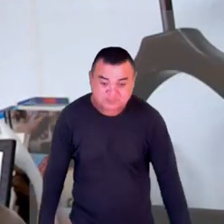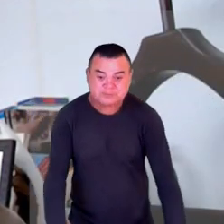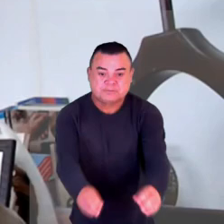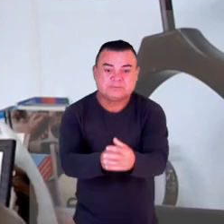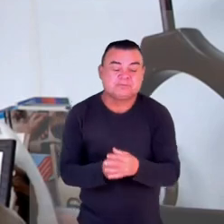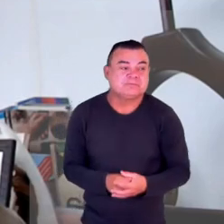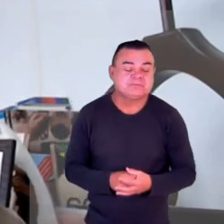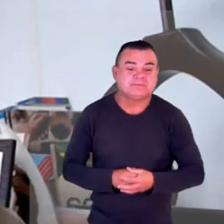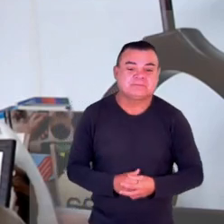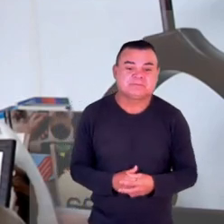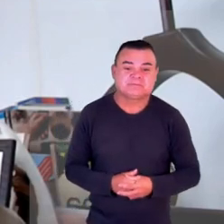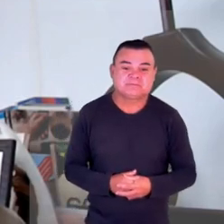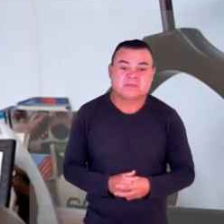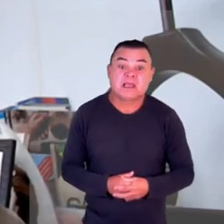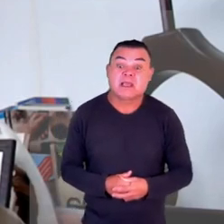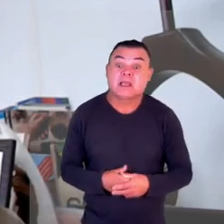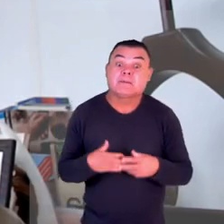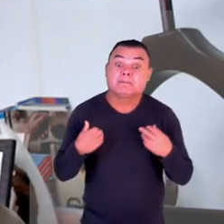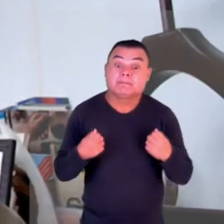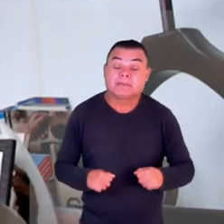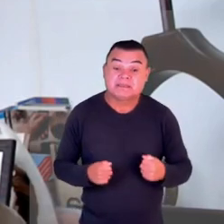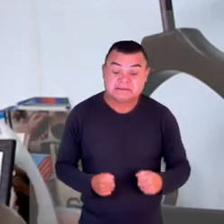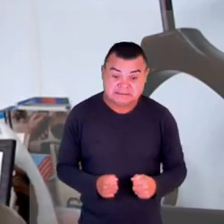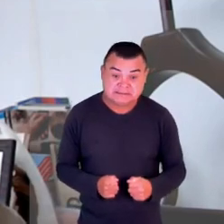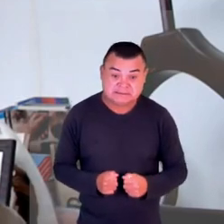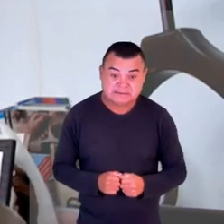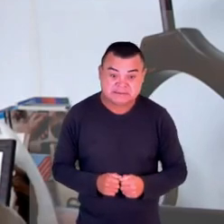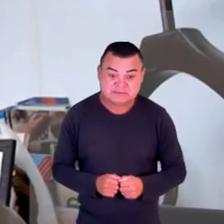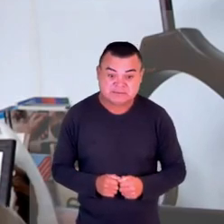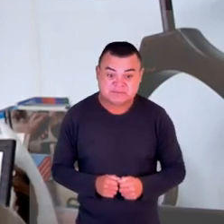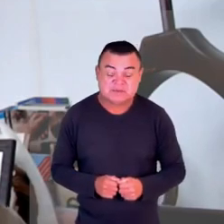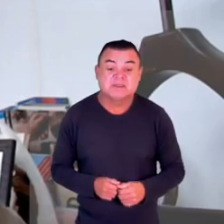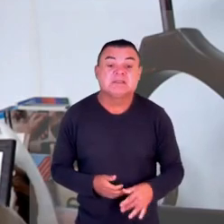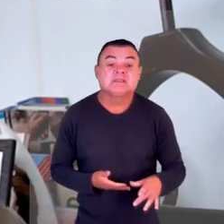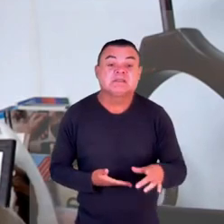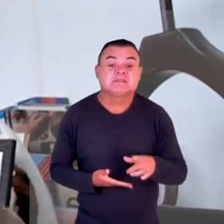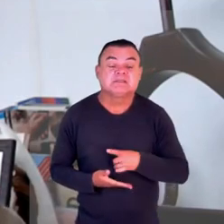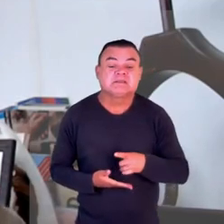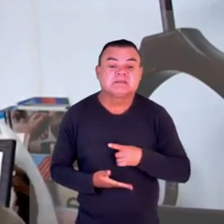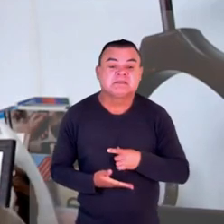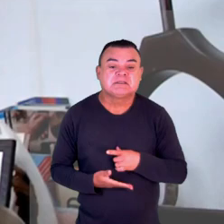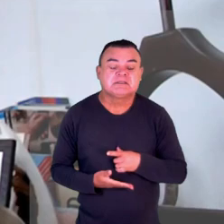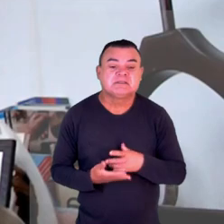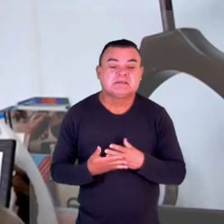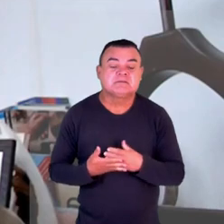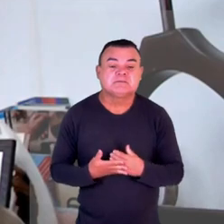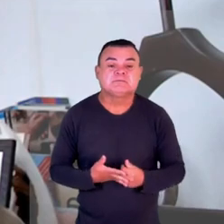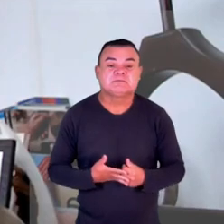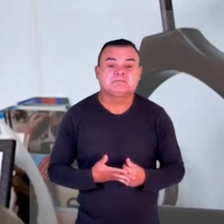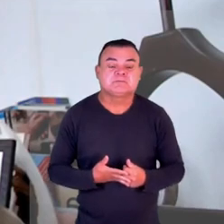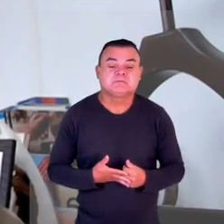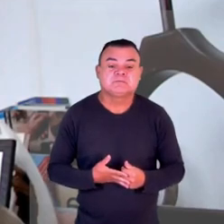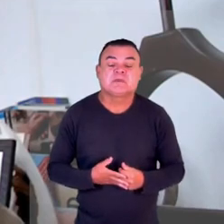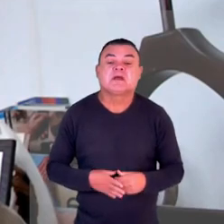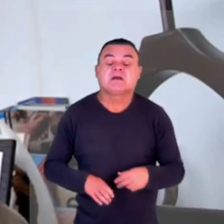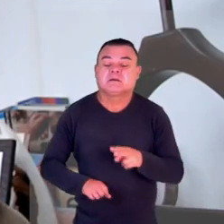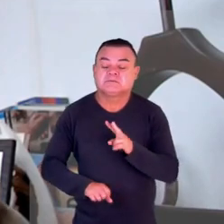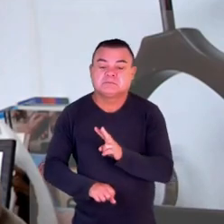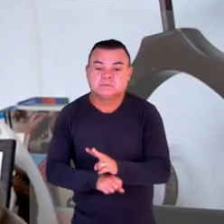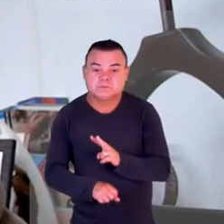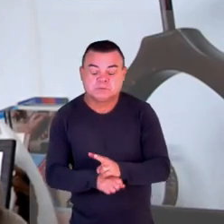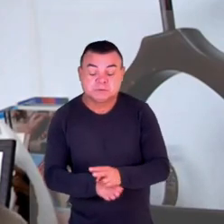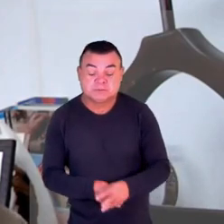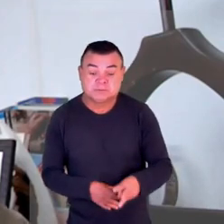eh necessário né que haja a intervenção do Ministério Público brasileiro em